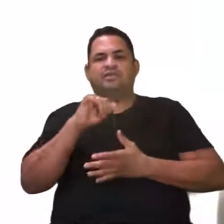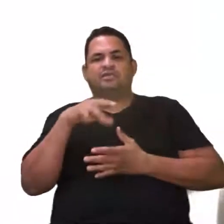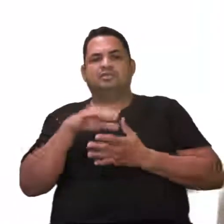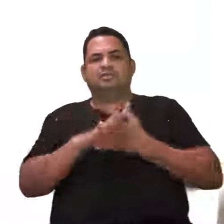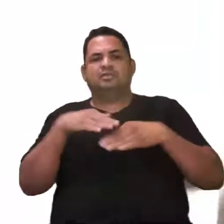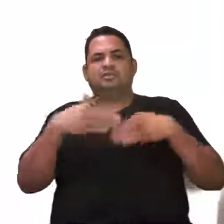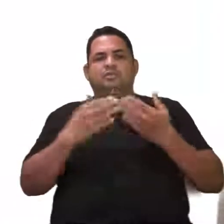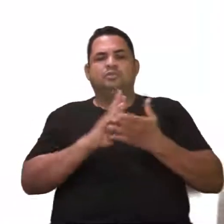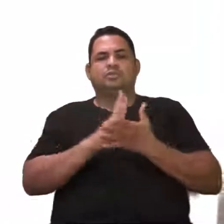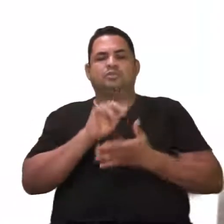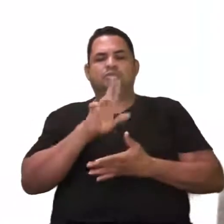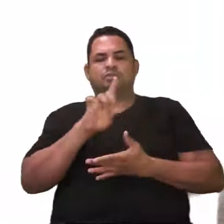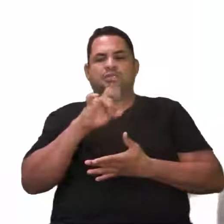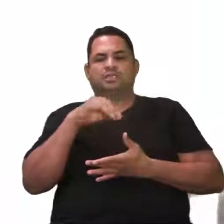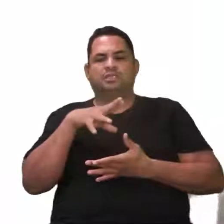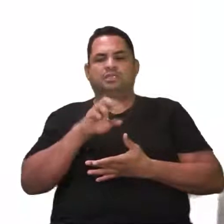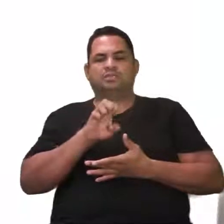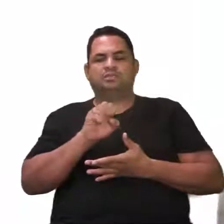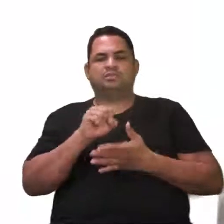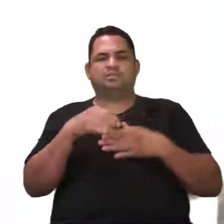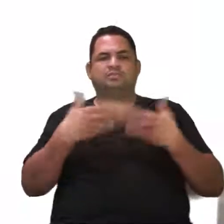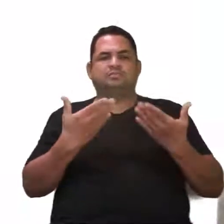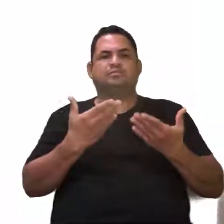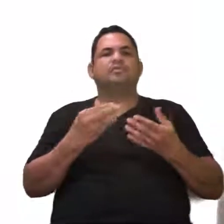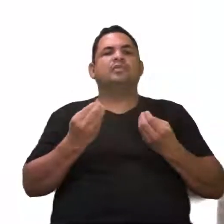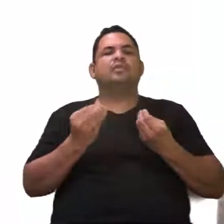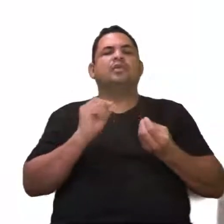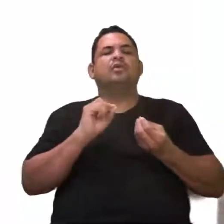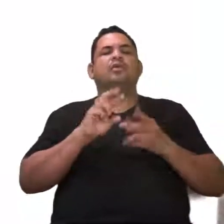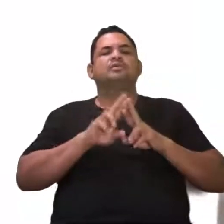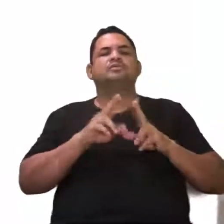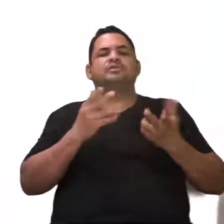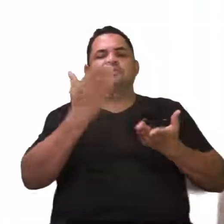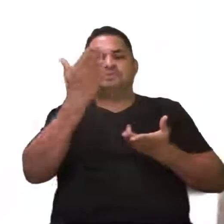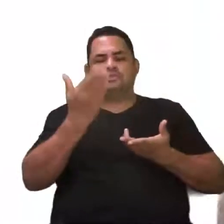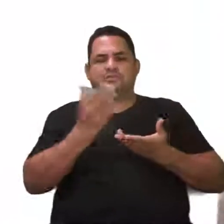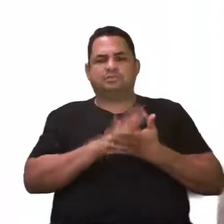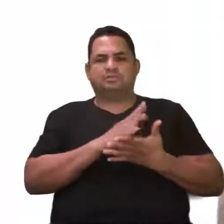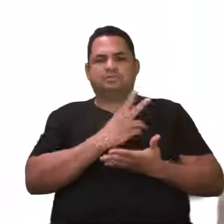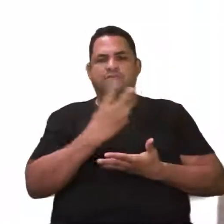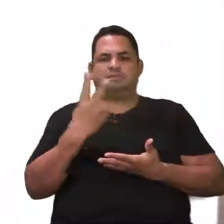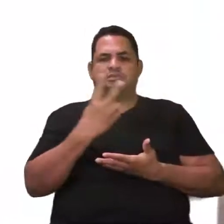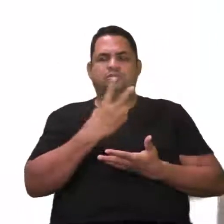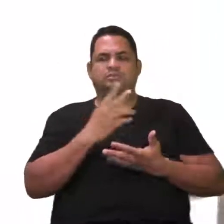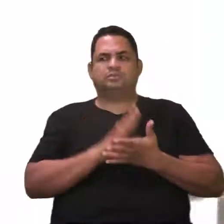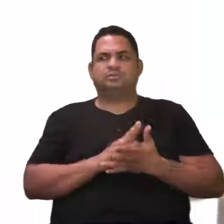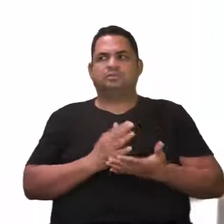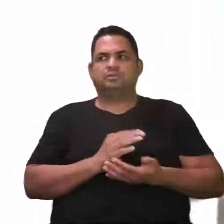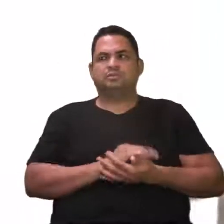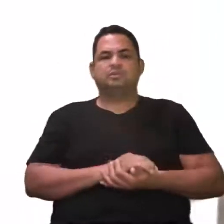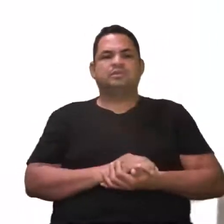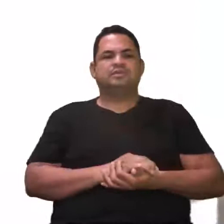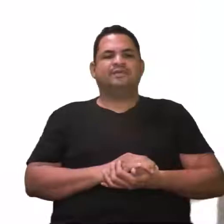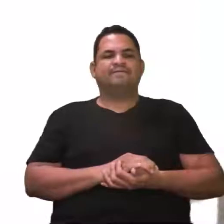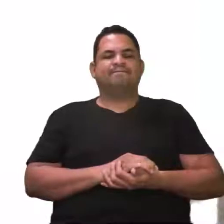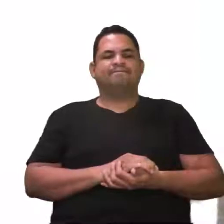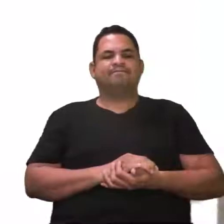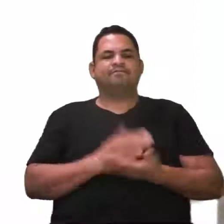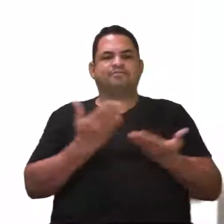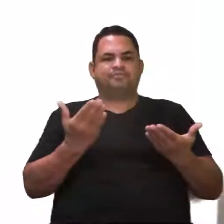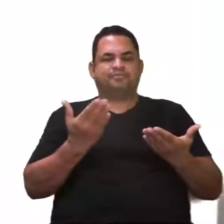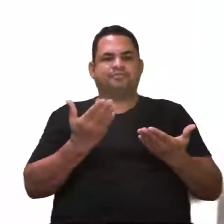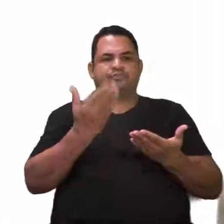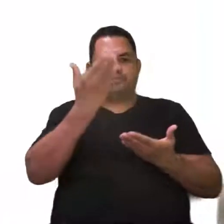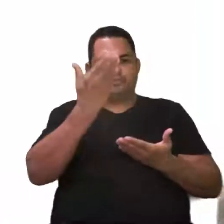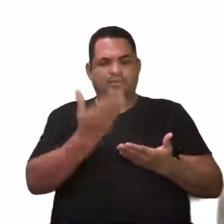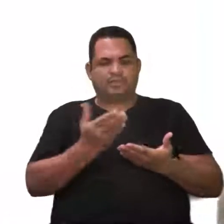vestigiais quanto rudimentares. Professora, o que diferencia as características vestigiais das rudimentares? Então, em